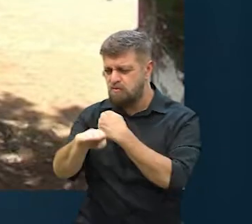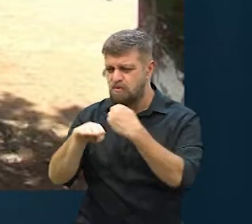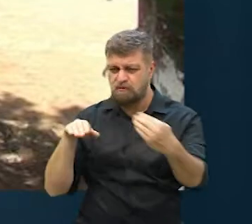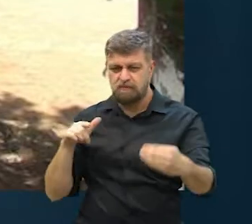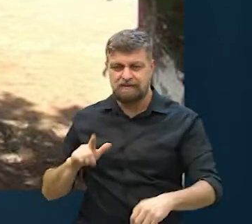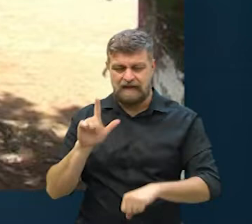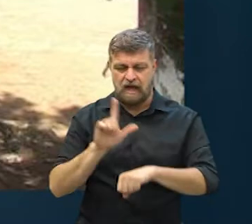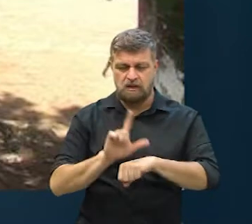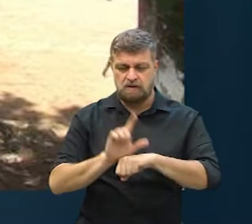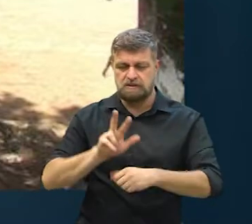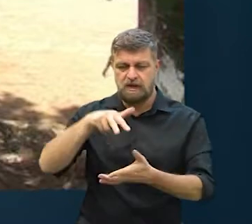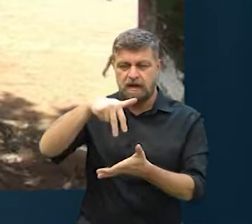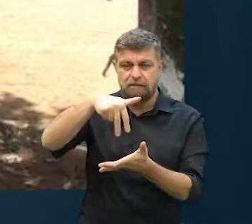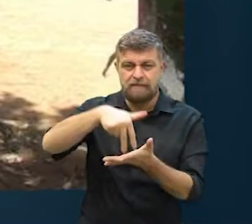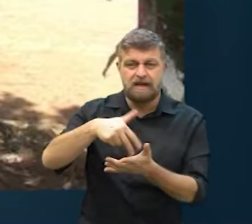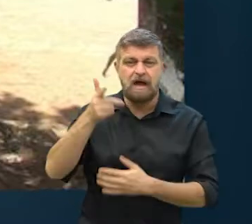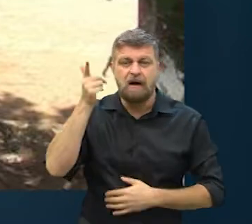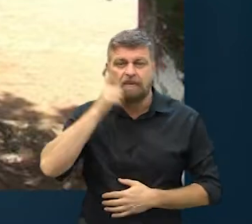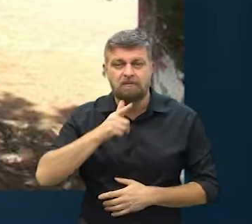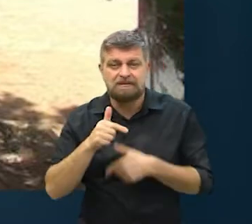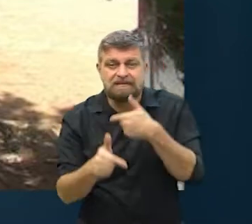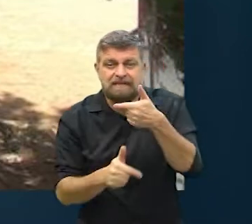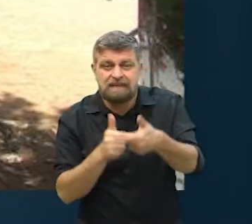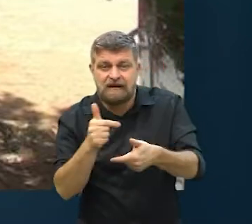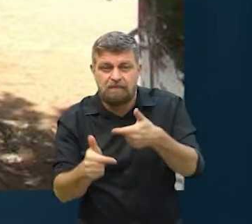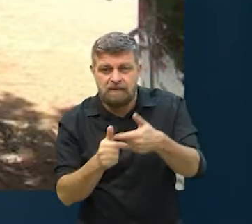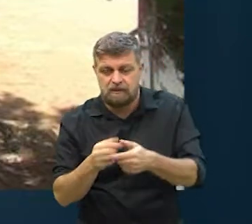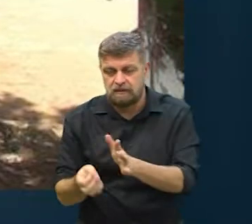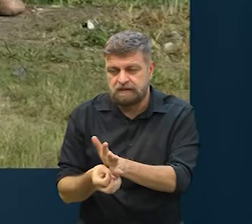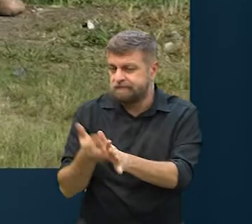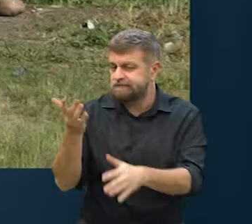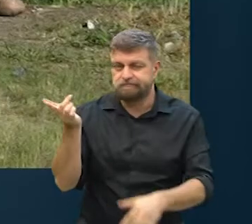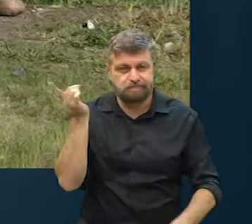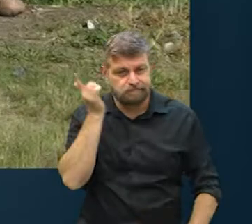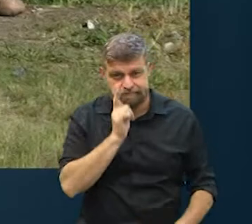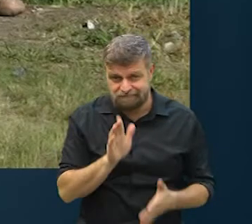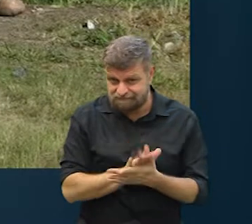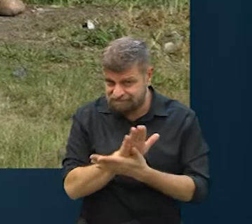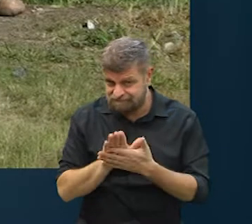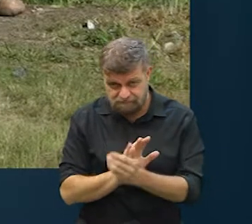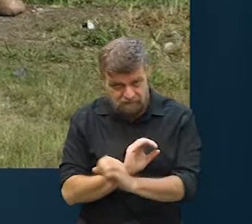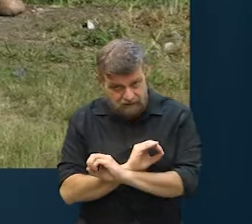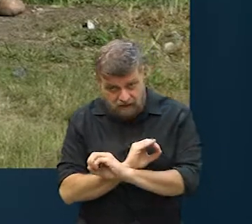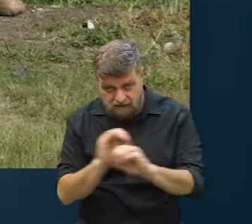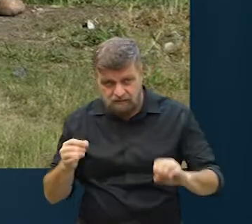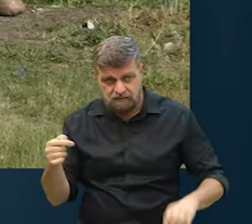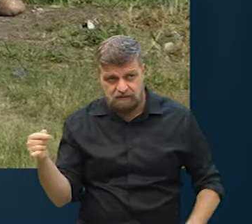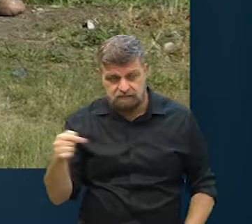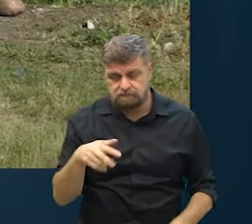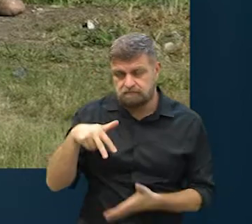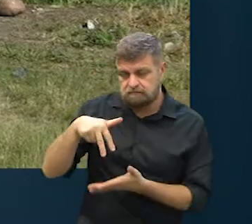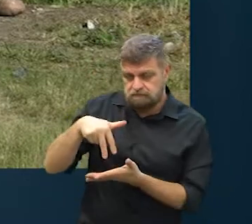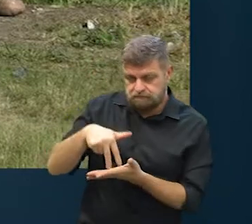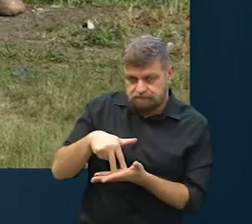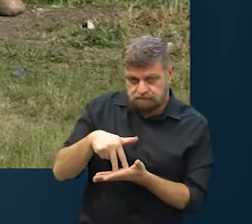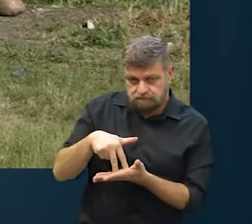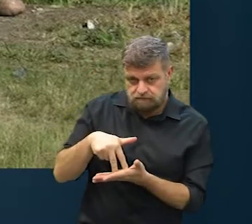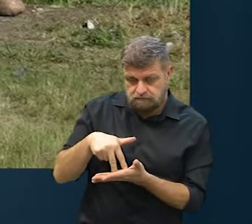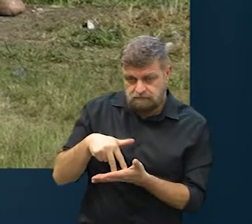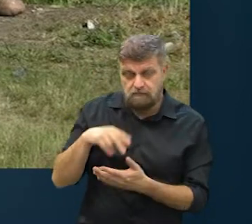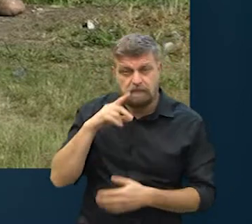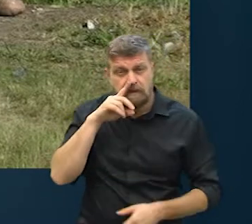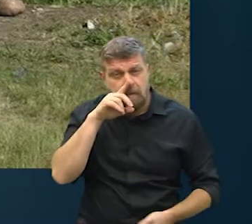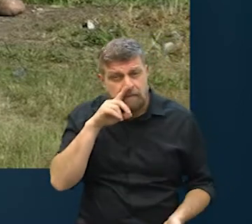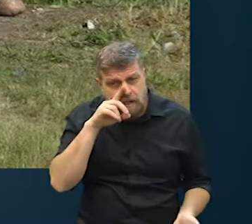de estabelecimentos comerciais para tentar angariar um tipo de trabalho, e muitas vezes não consegue, né? Ficando aí em lugares, muitas